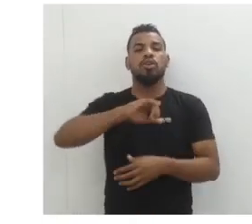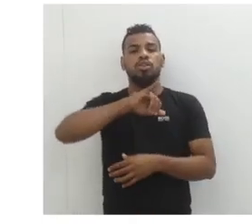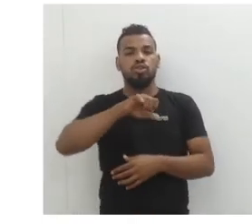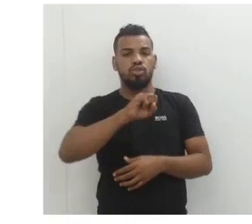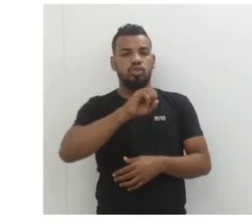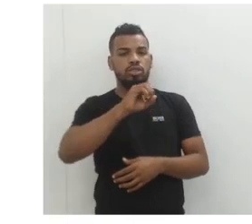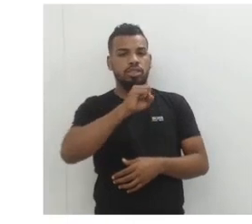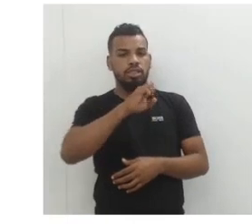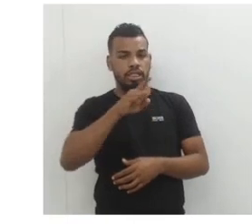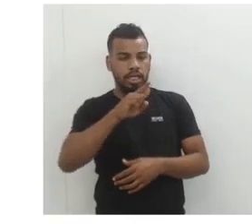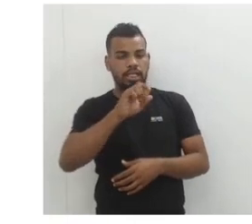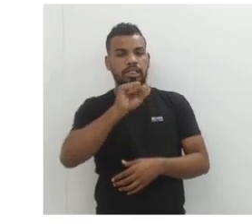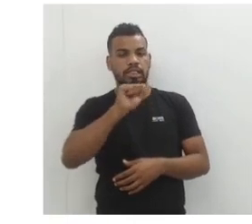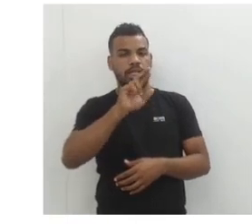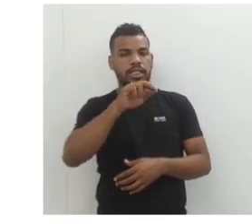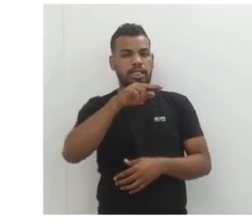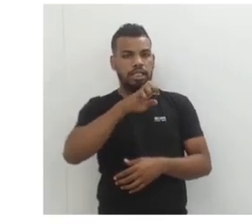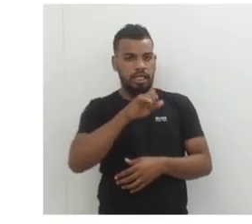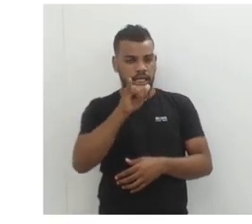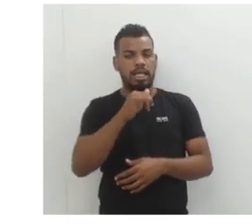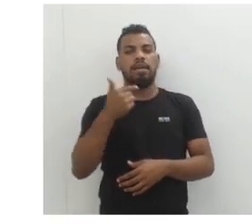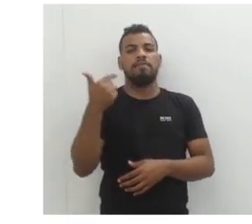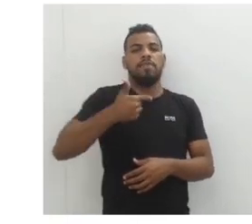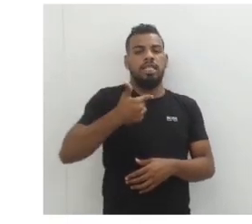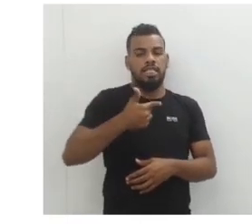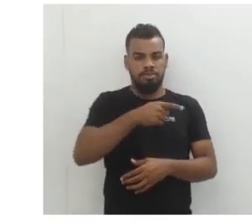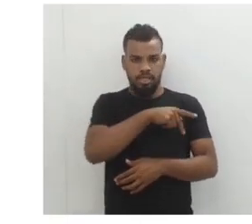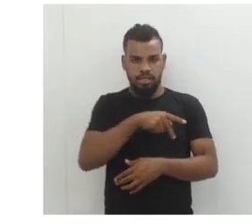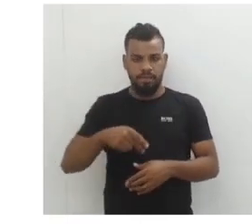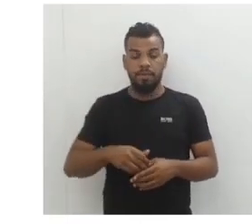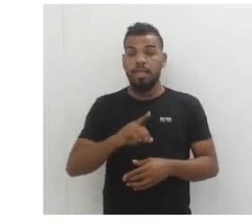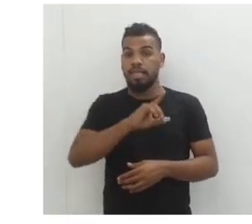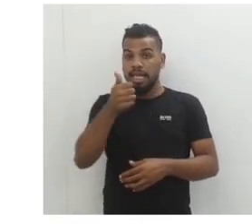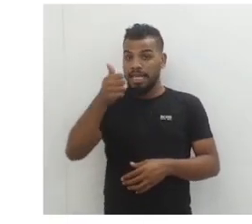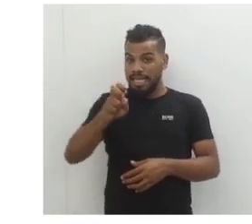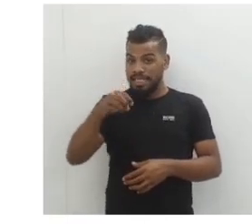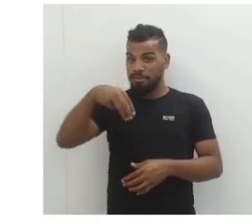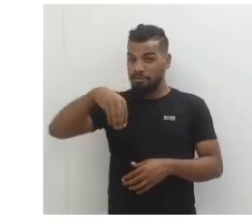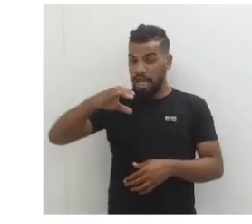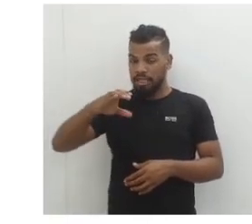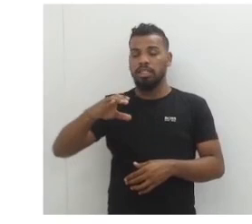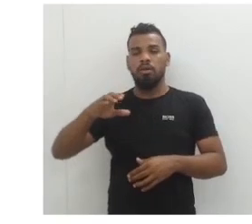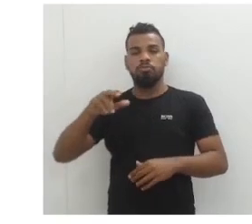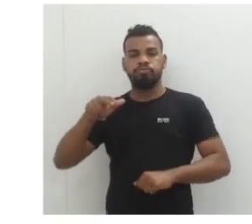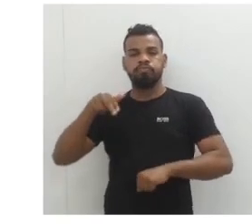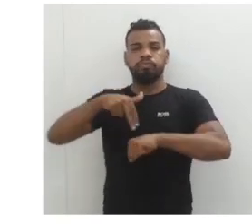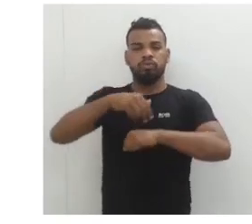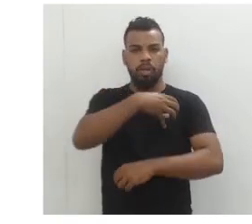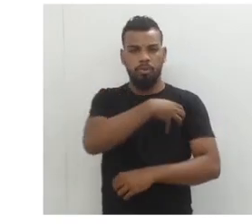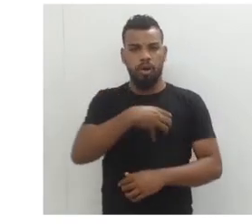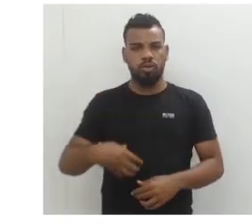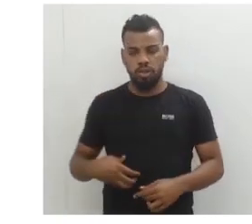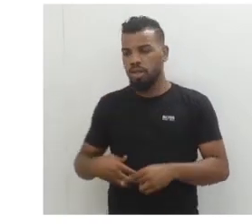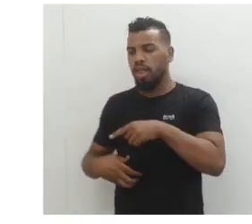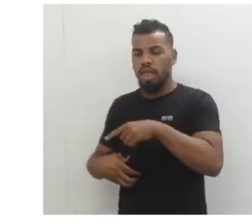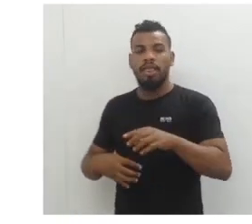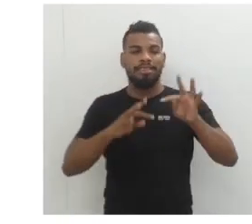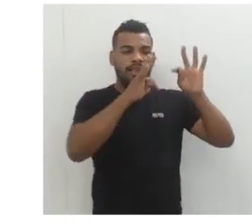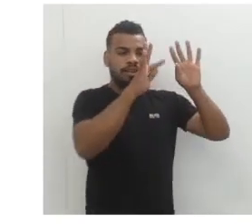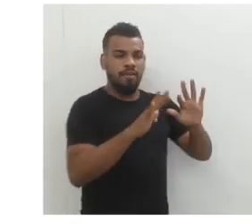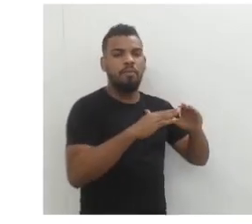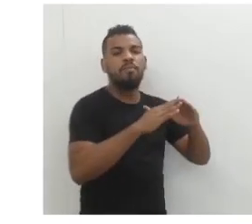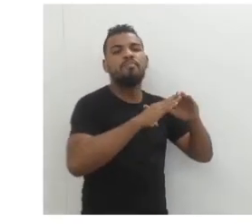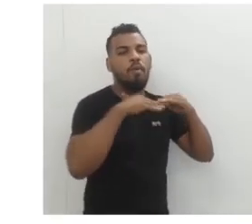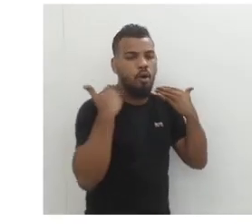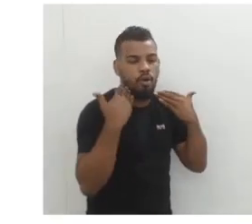como vice-presidente. No dia 15 de março, Sarney toma posse após o falecimento de